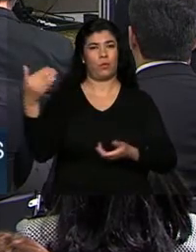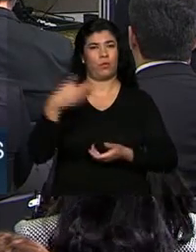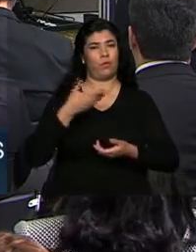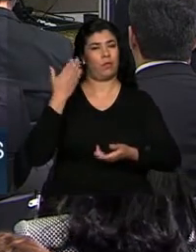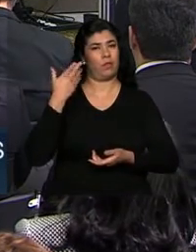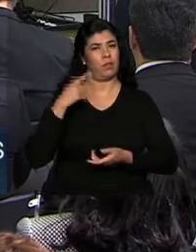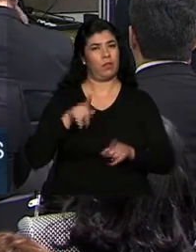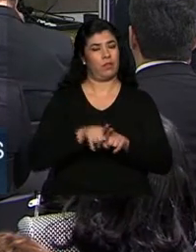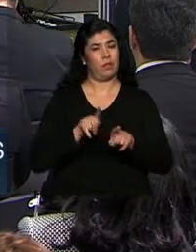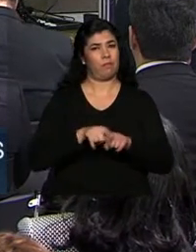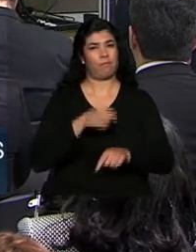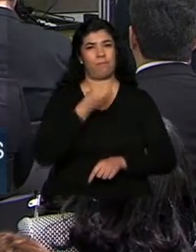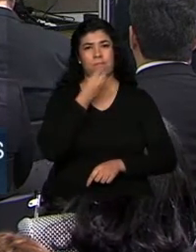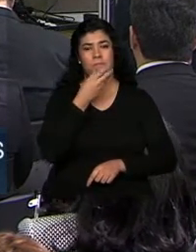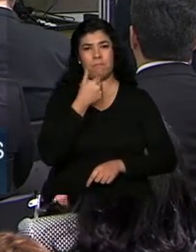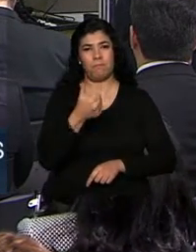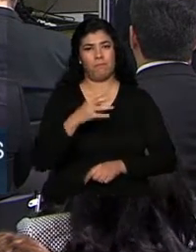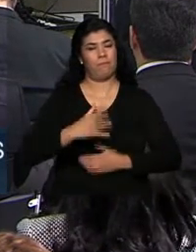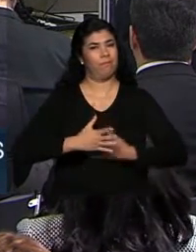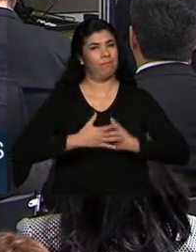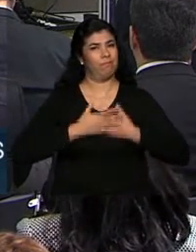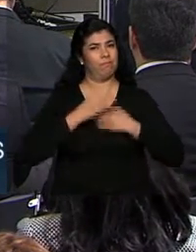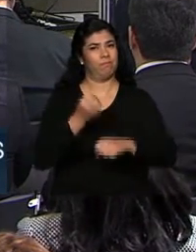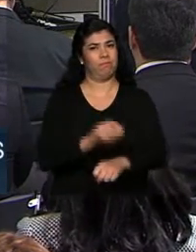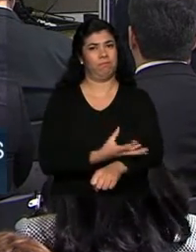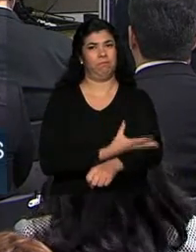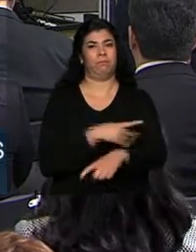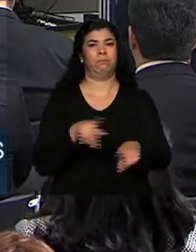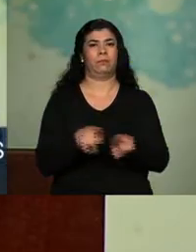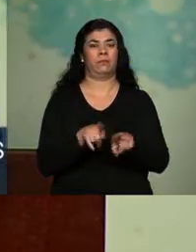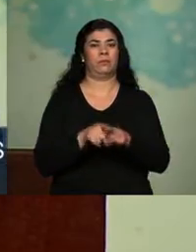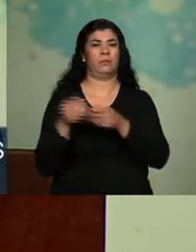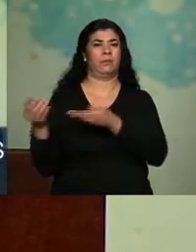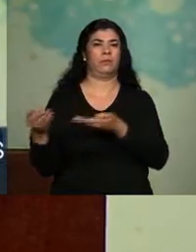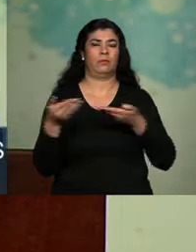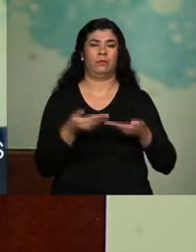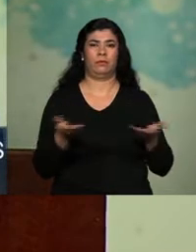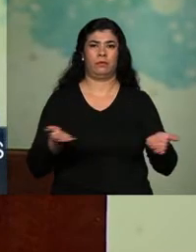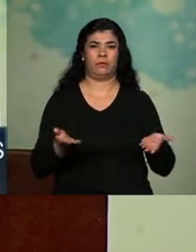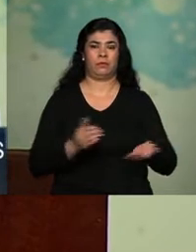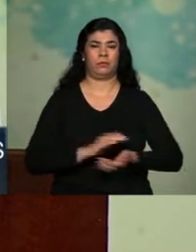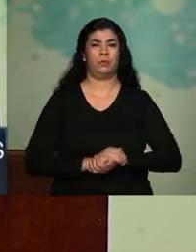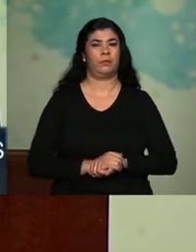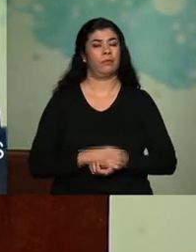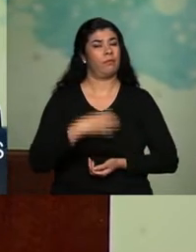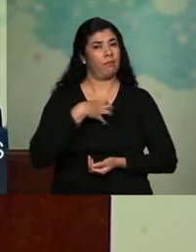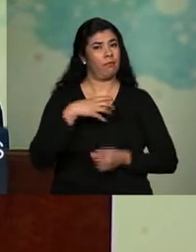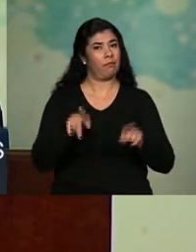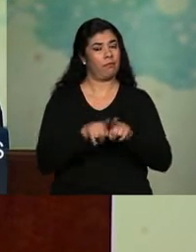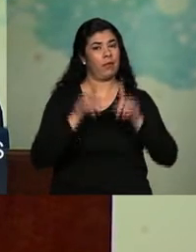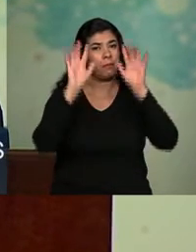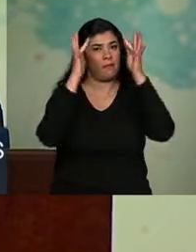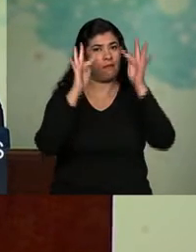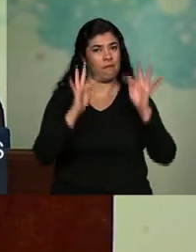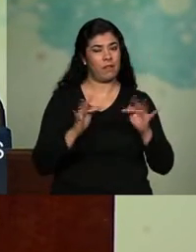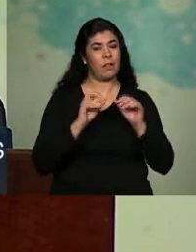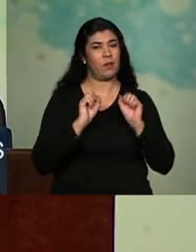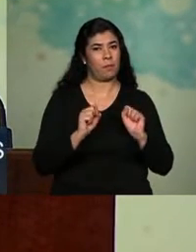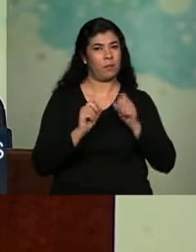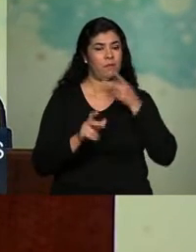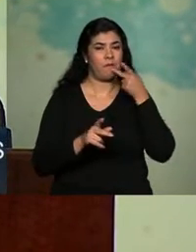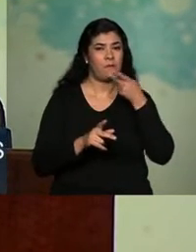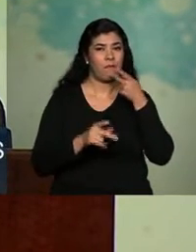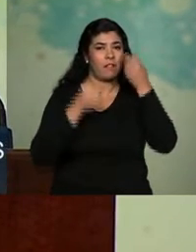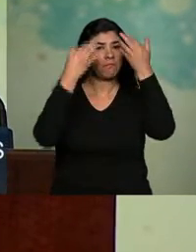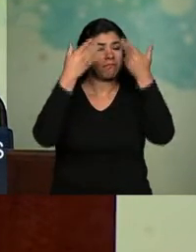É um privilégio muito grande, uma satisfação, uma honra de estar aqui. E me sinto feliz em poder contar um pouquinho da minha